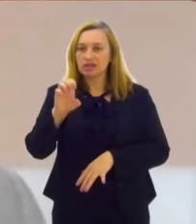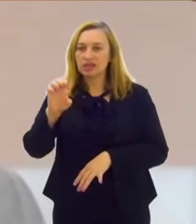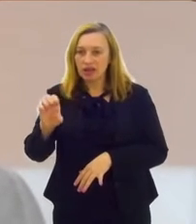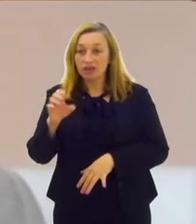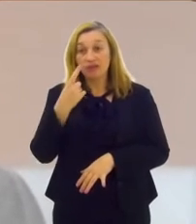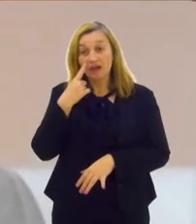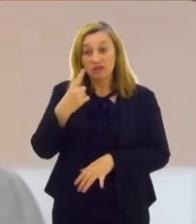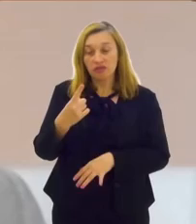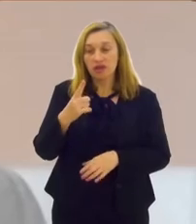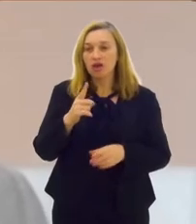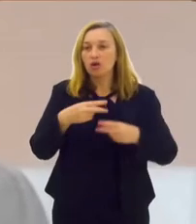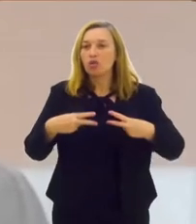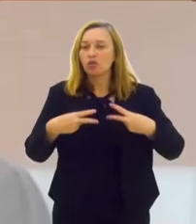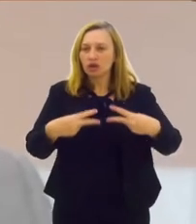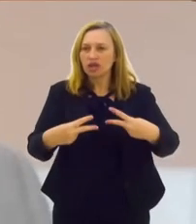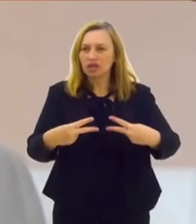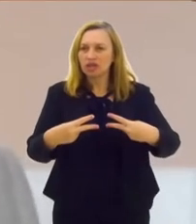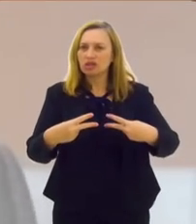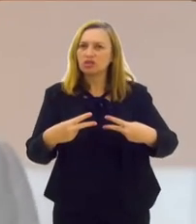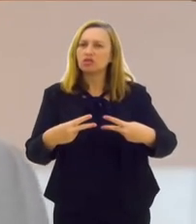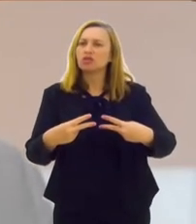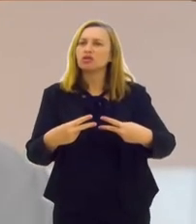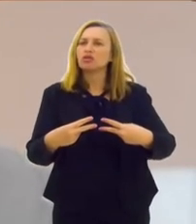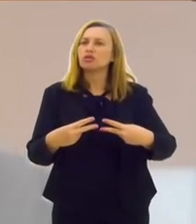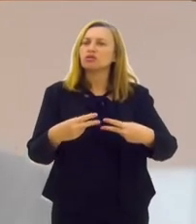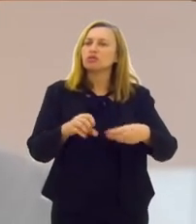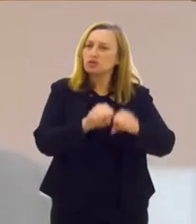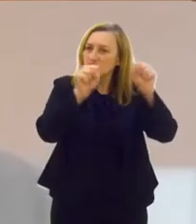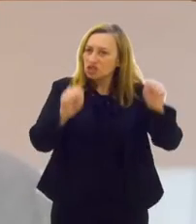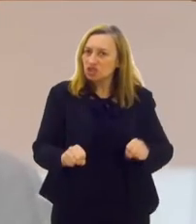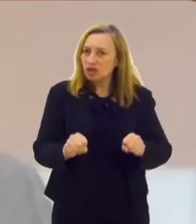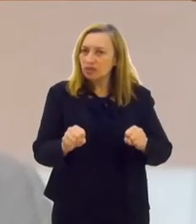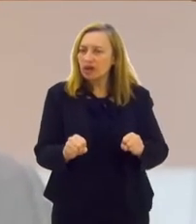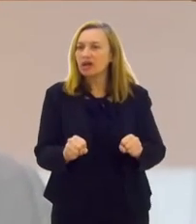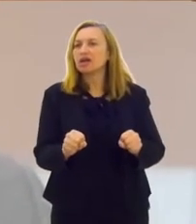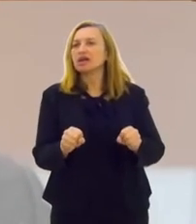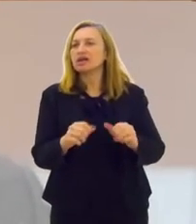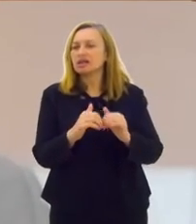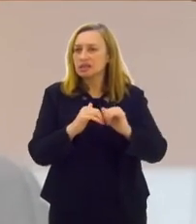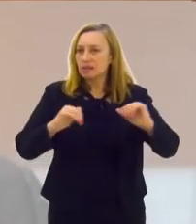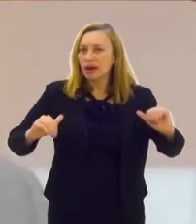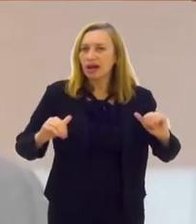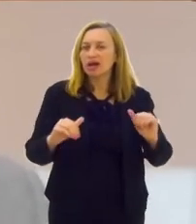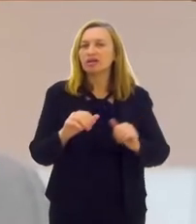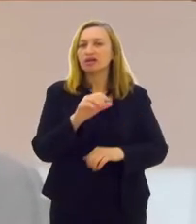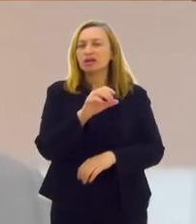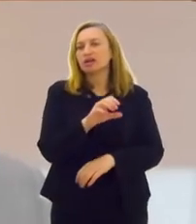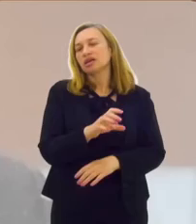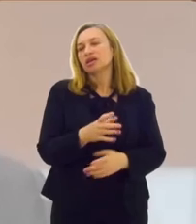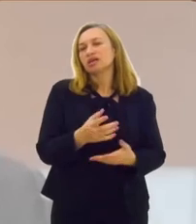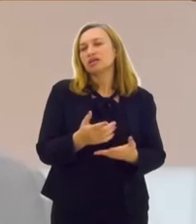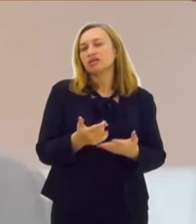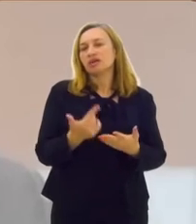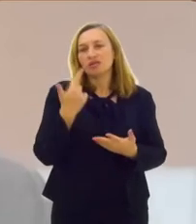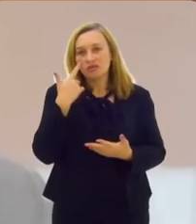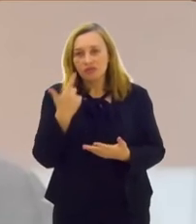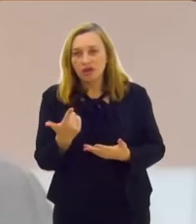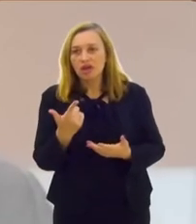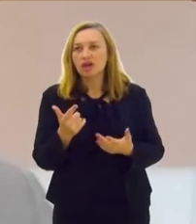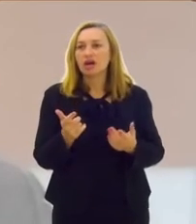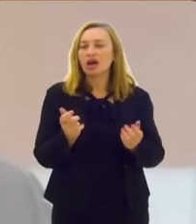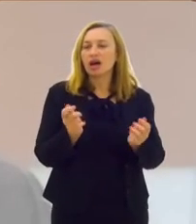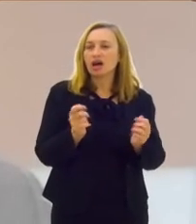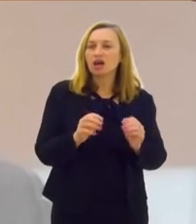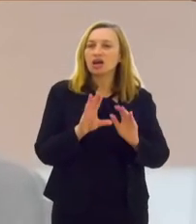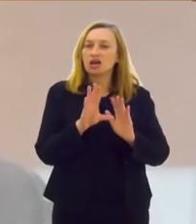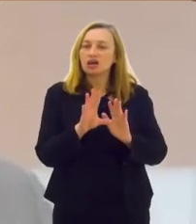link para esse sistema, que é um sistema inseparado, porque o TSE vai verificar a